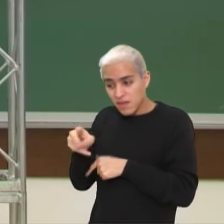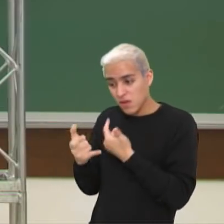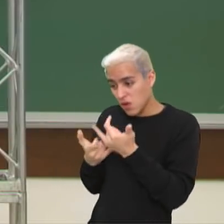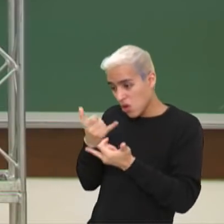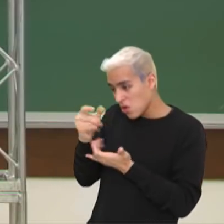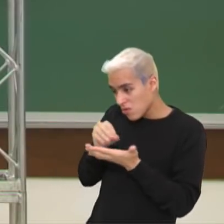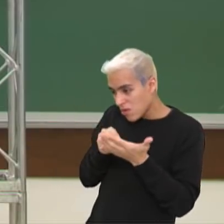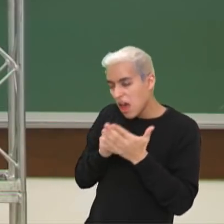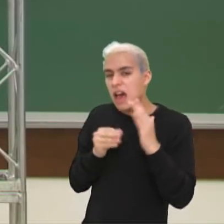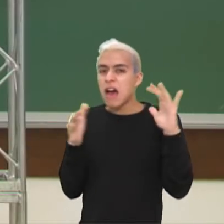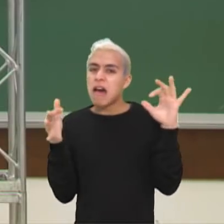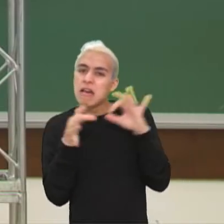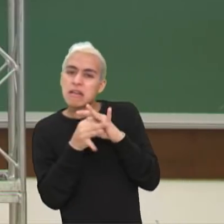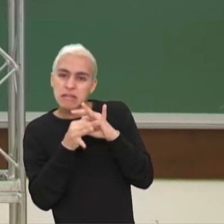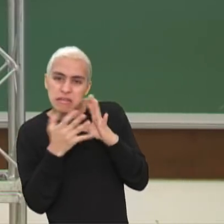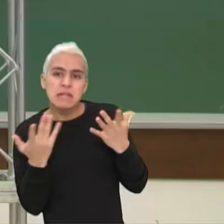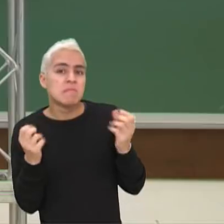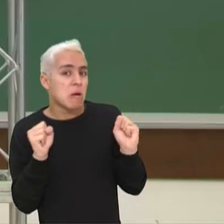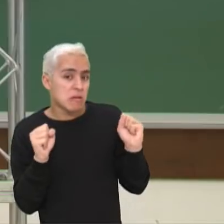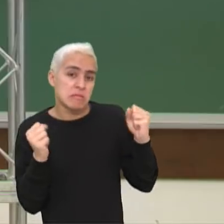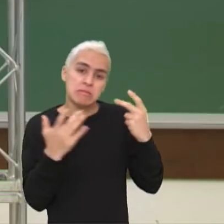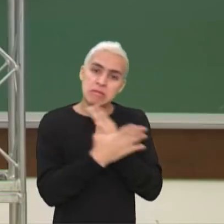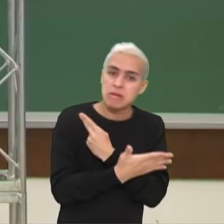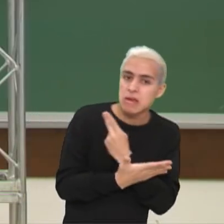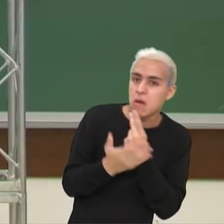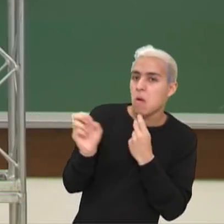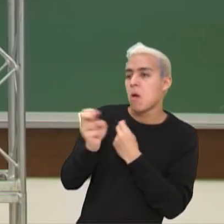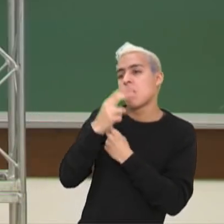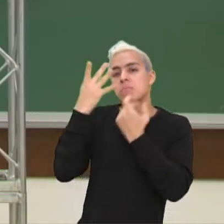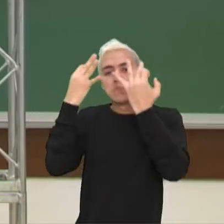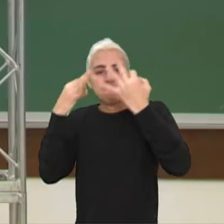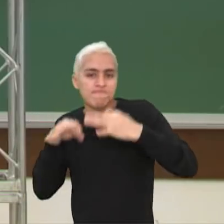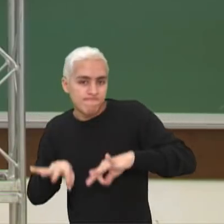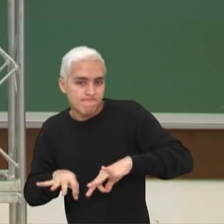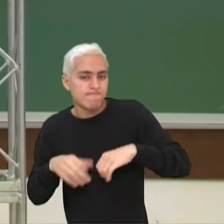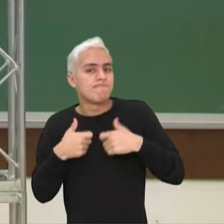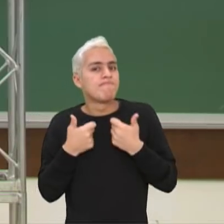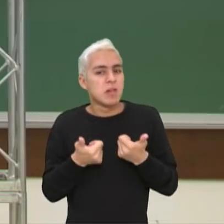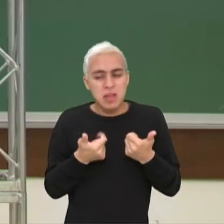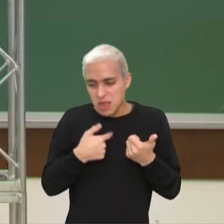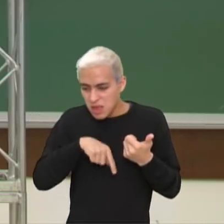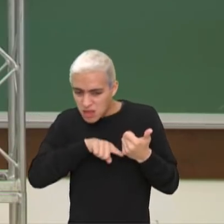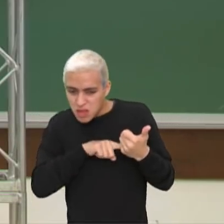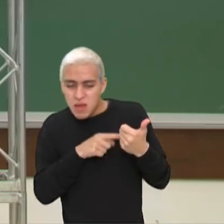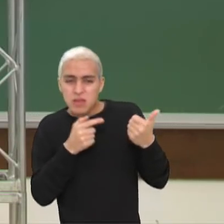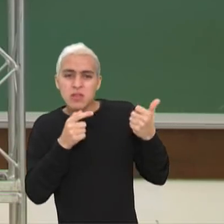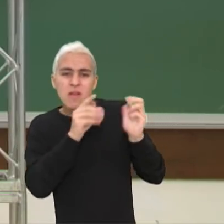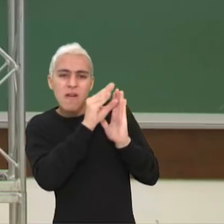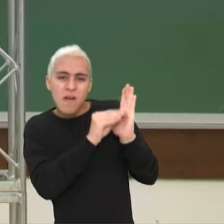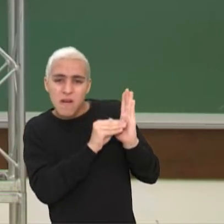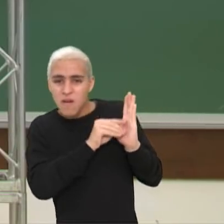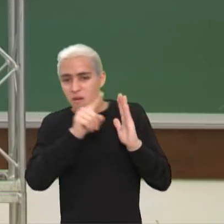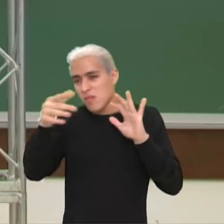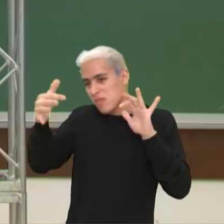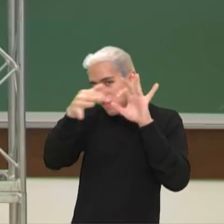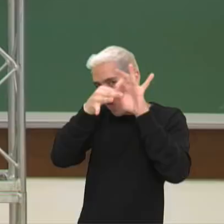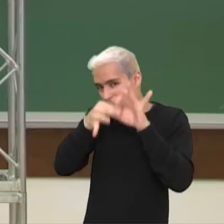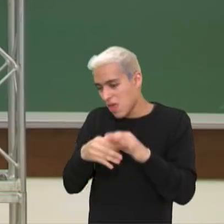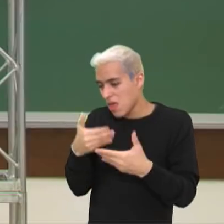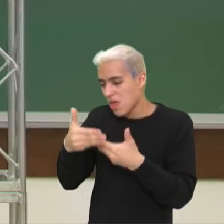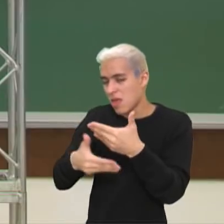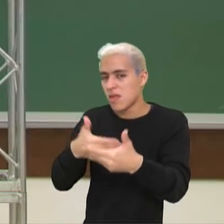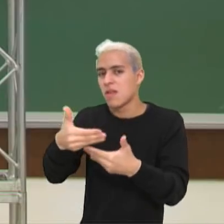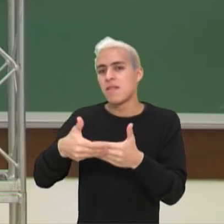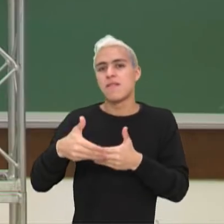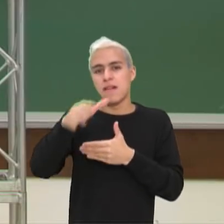anotou, ver se você vai estar certo, ver se você vai estar errado, para a gente se encaixar nos conteúdos e nos jogos que a gente vai aprender